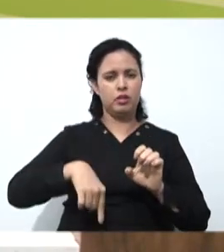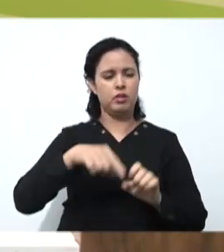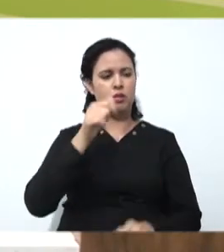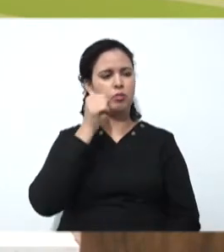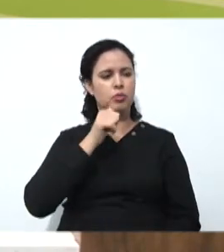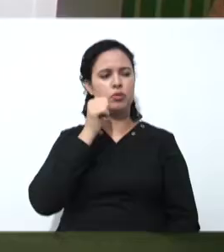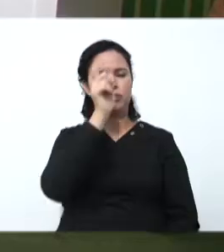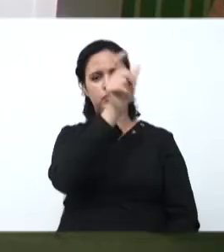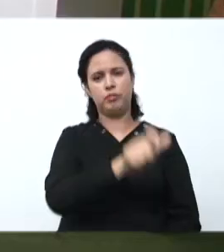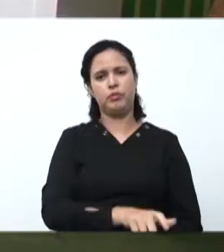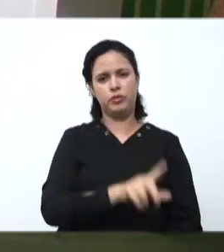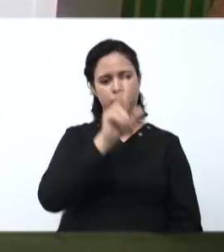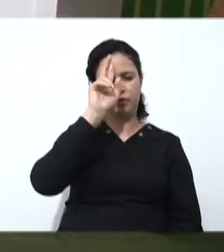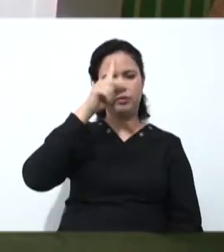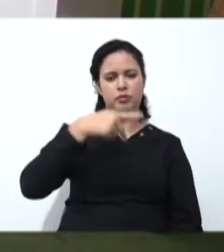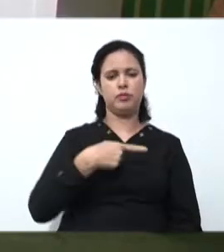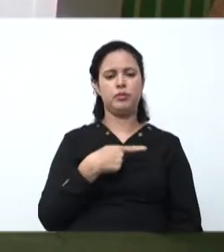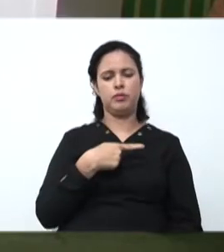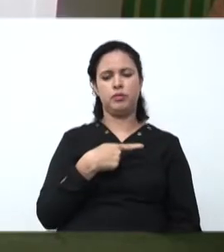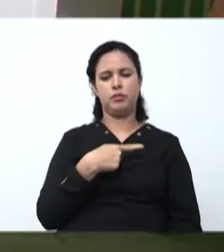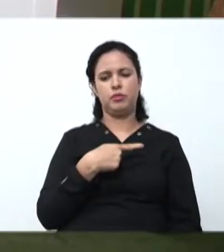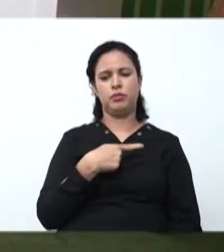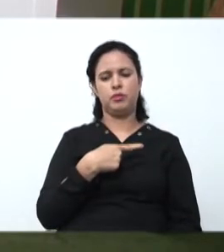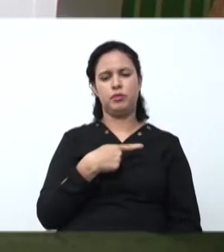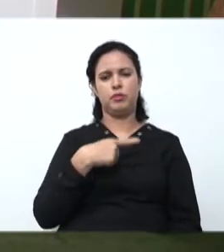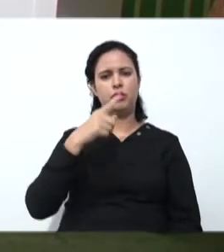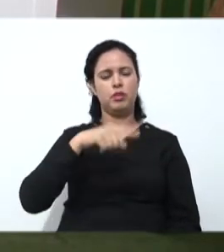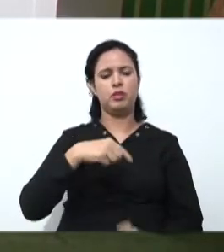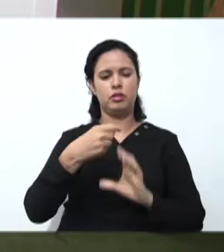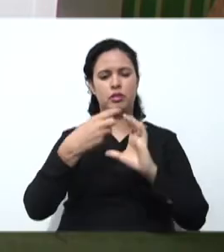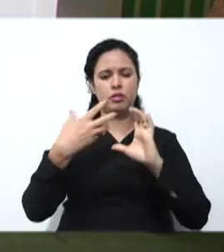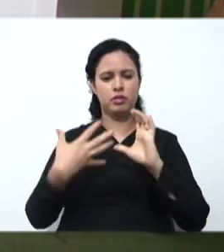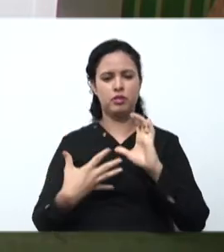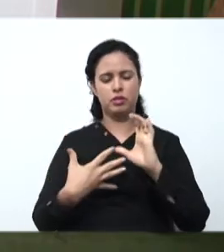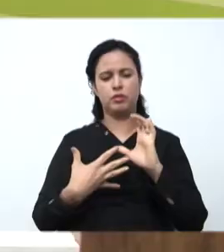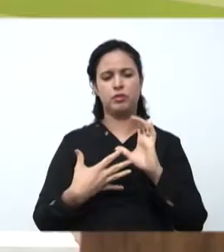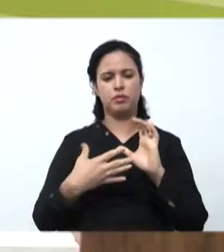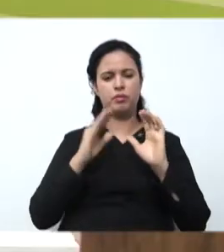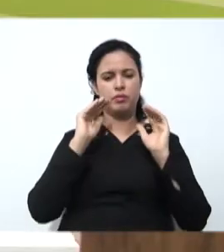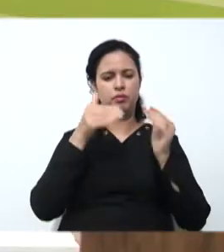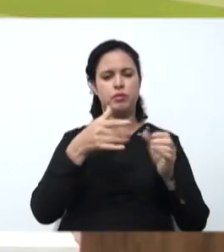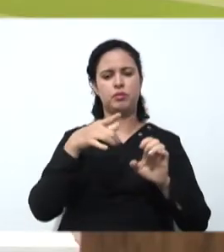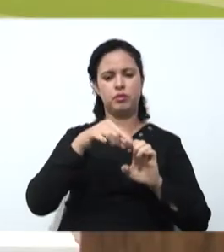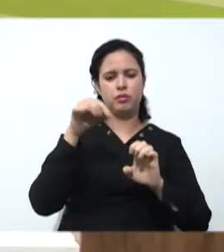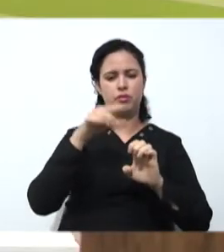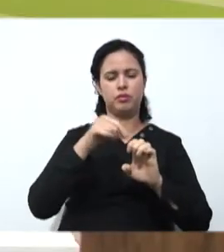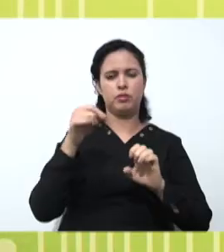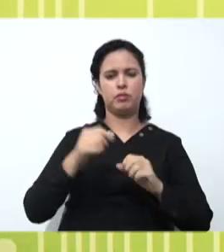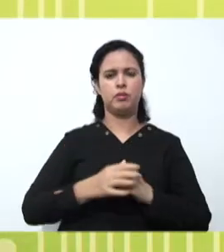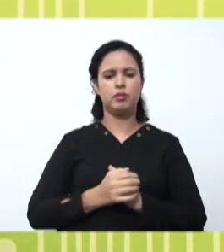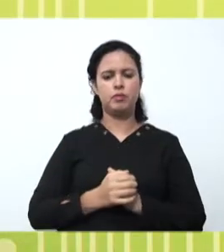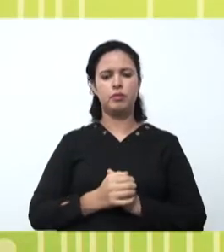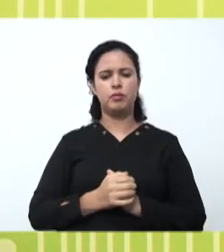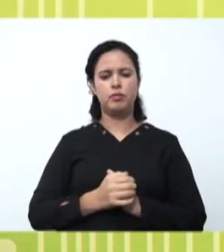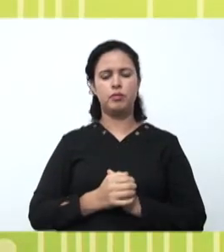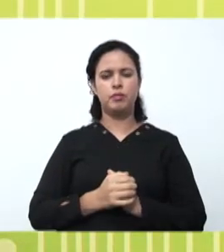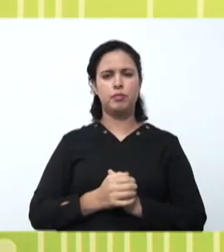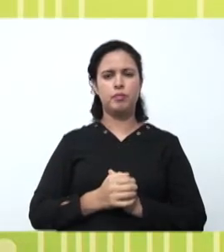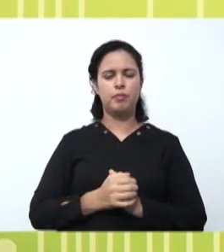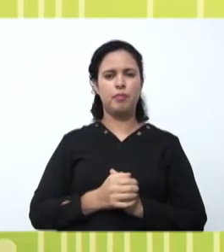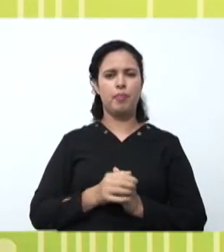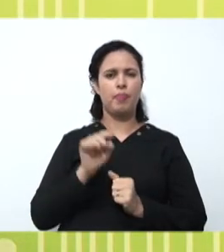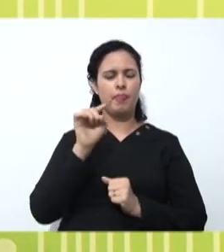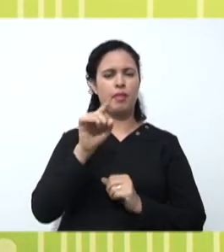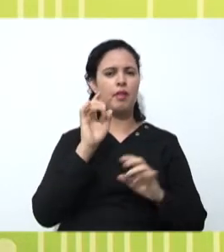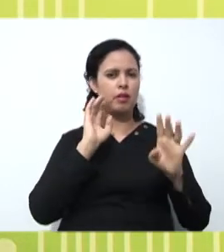empreendedora independente, né? Então, ela é bem característica do empreendedorismo independente. Então, eu fico imaginando o que você deve